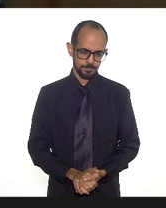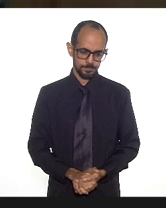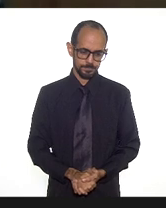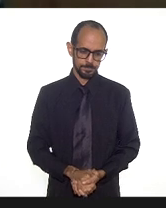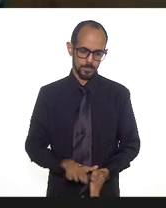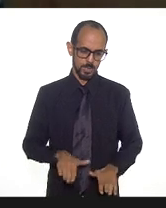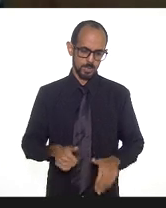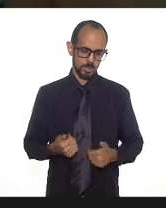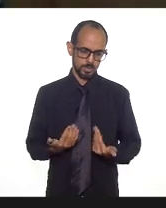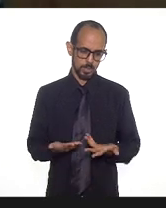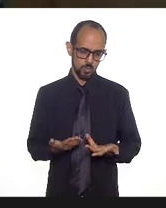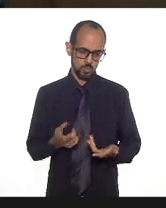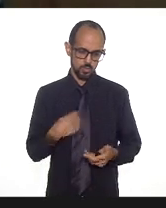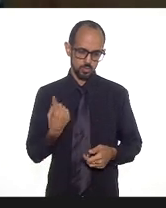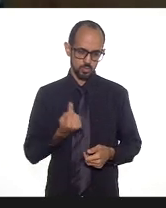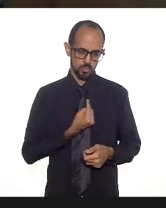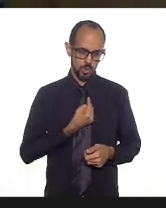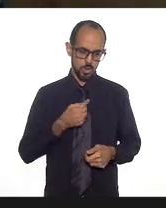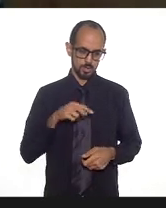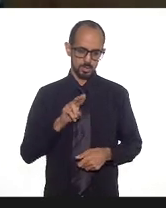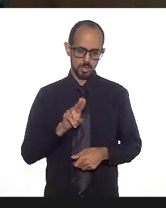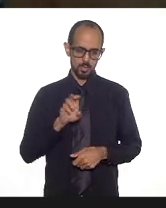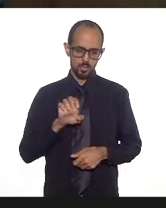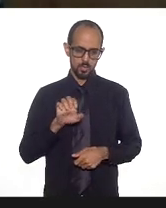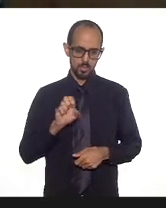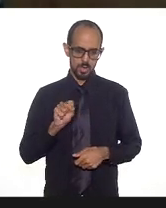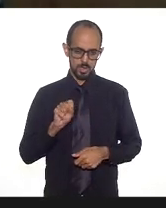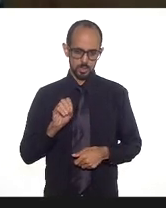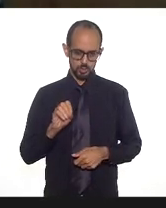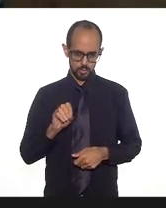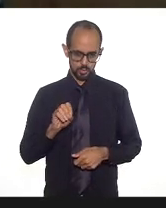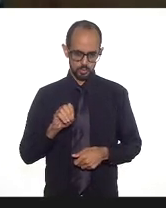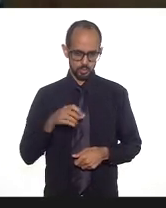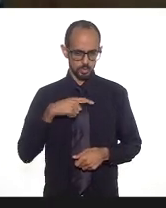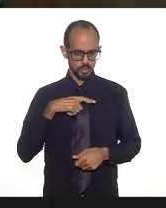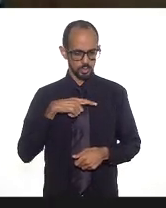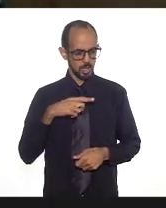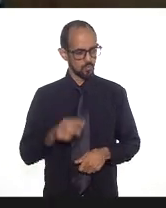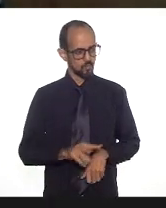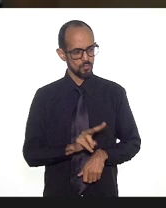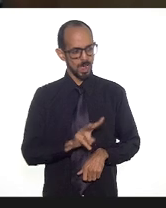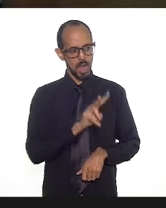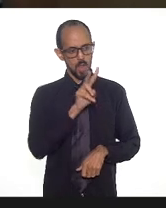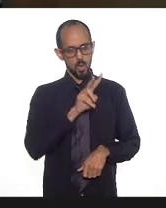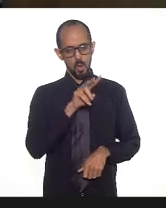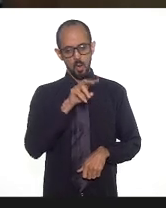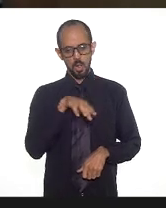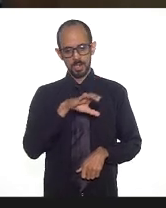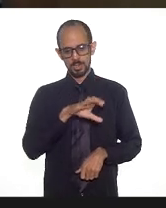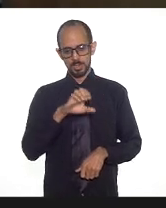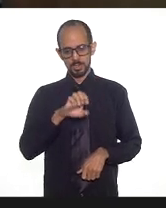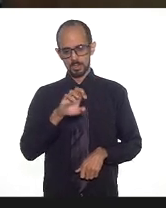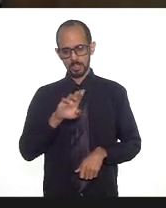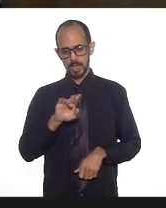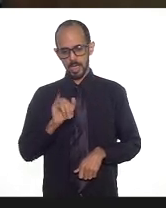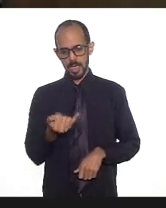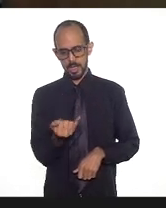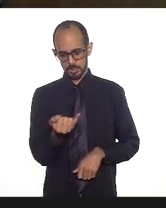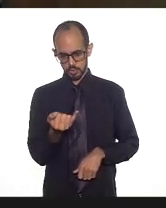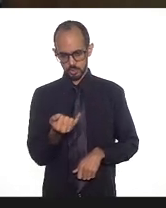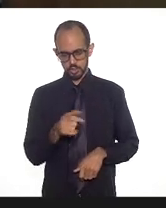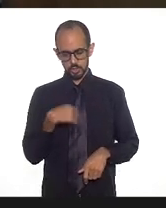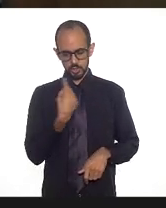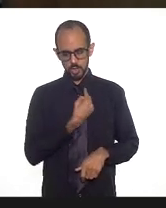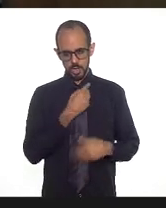Olha, a gente na UESO valoriza muito a Fundação CCERG, nós agradecemos muito, inclusive, nós